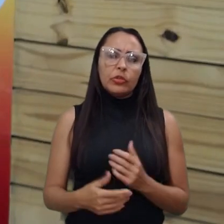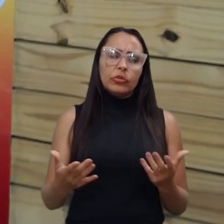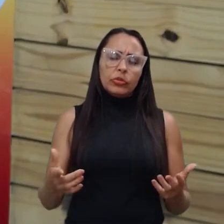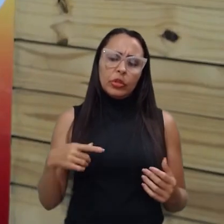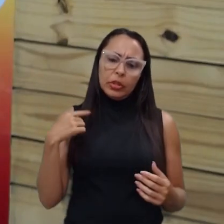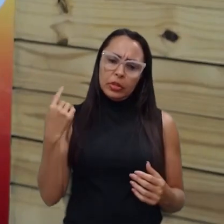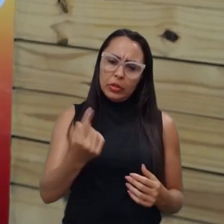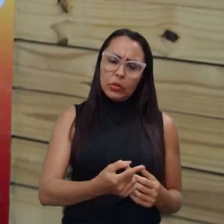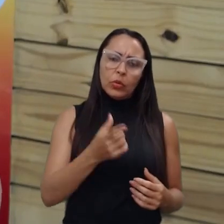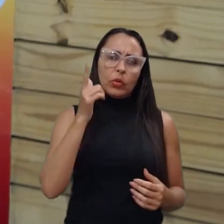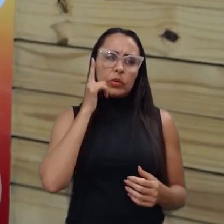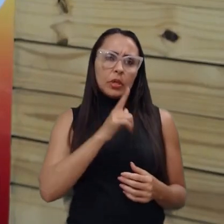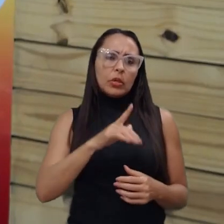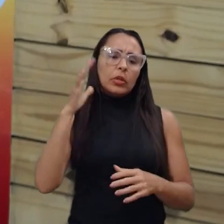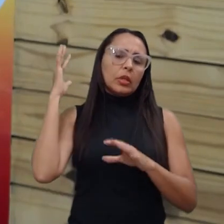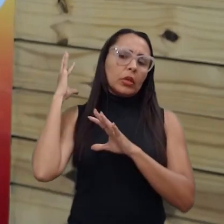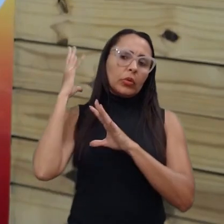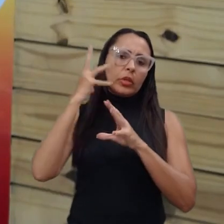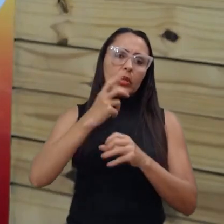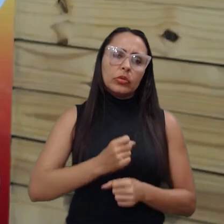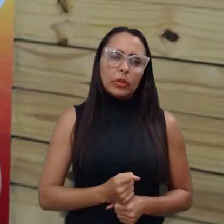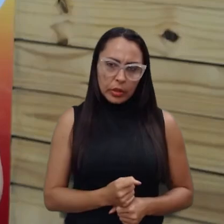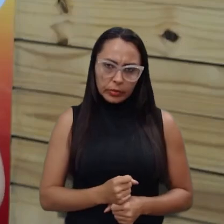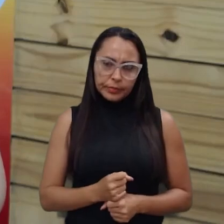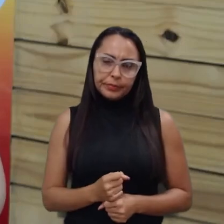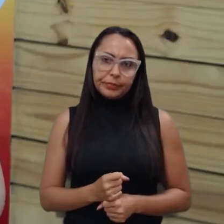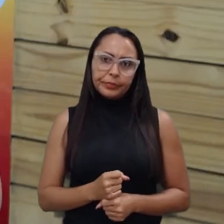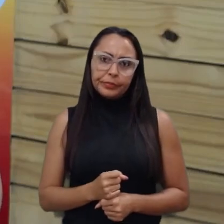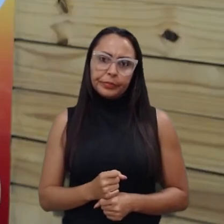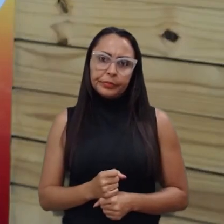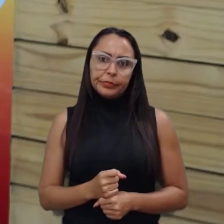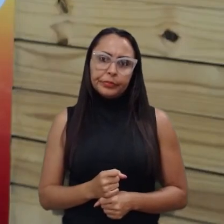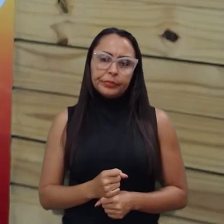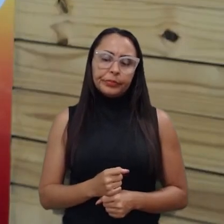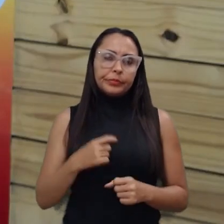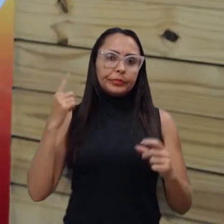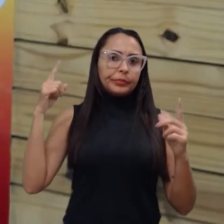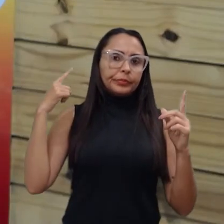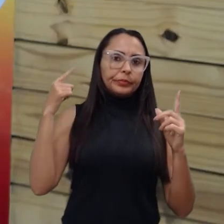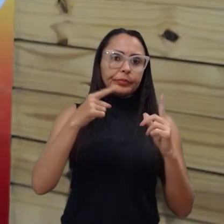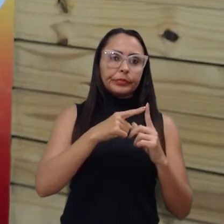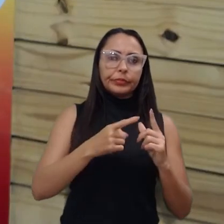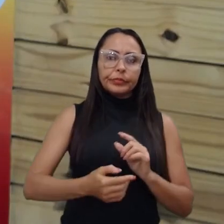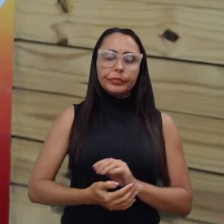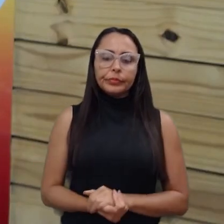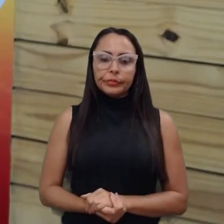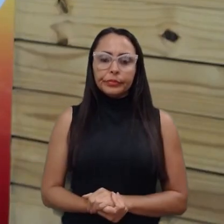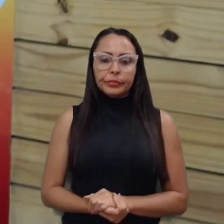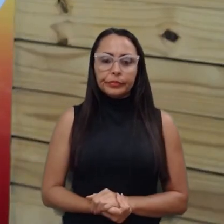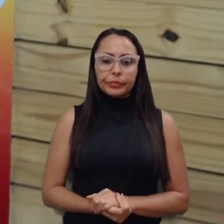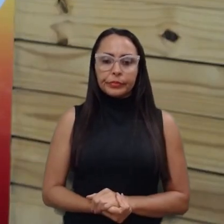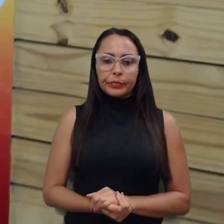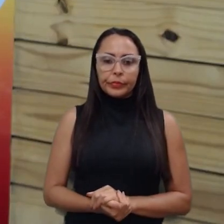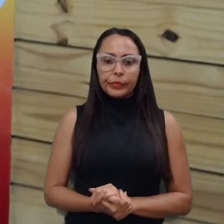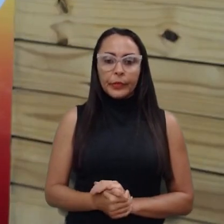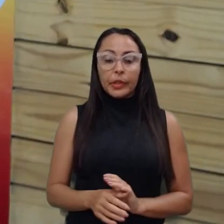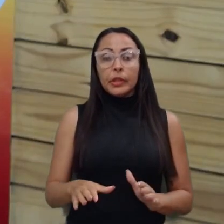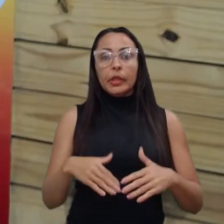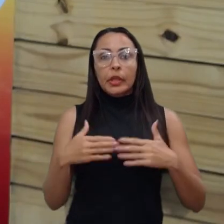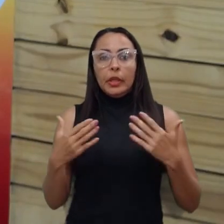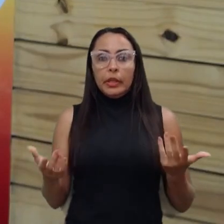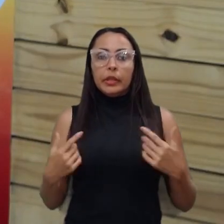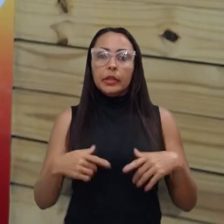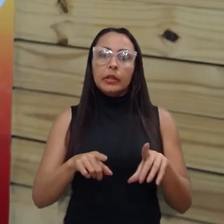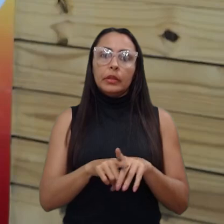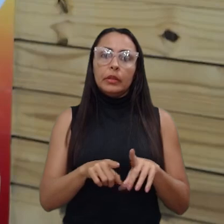consiga ter os resultados, os objetivos alcançados. E aí, um desses aspectos